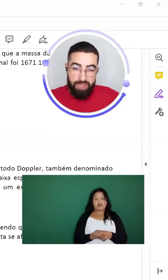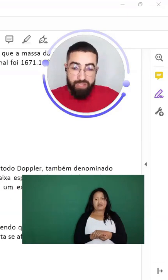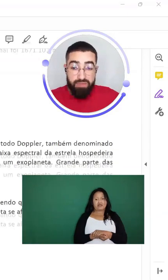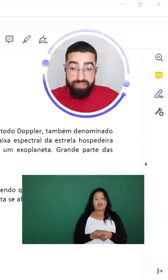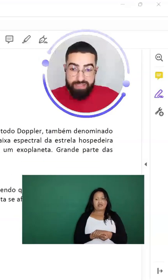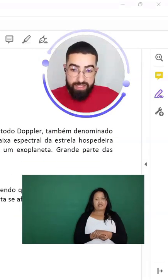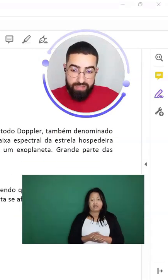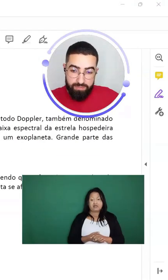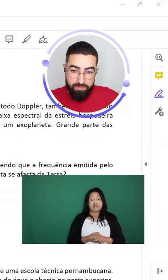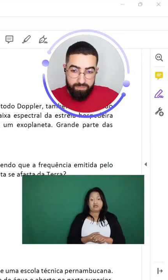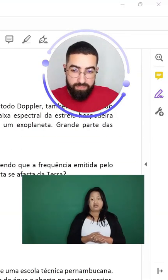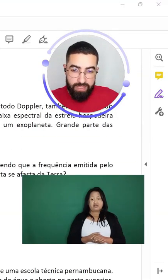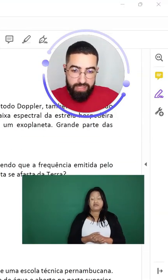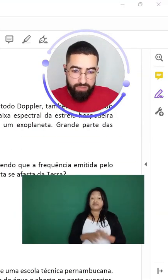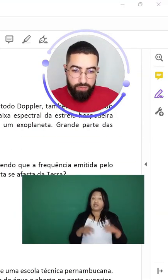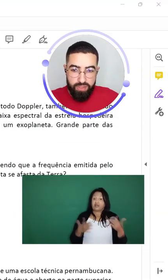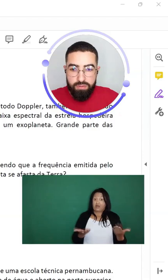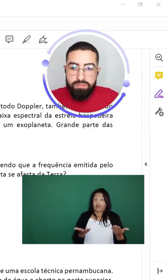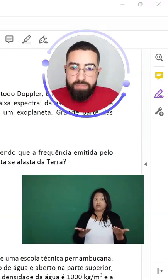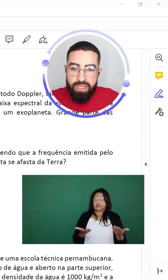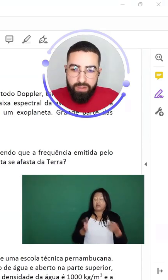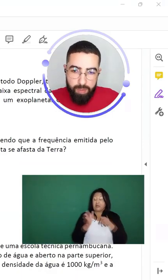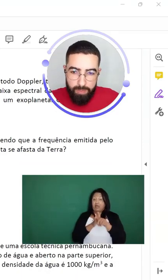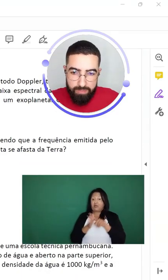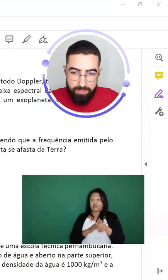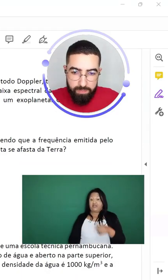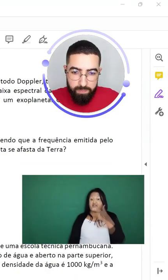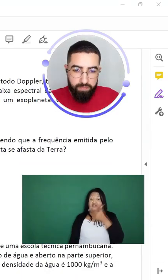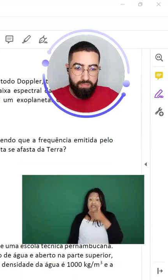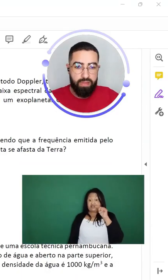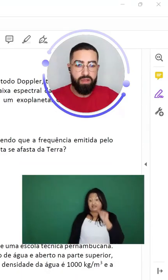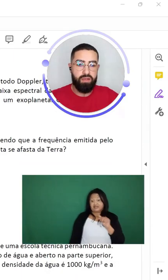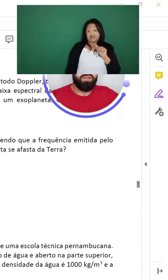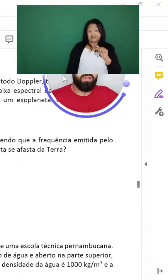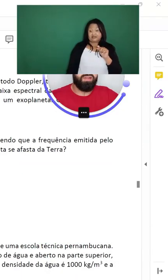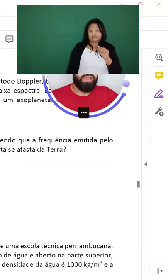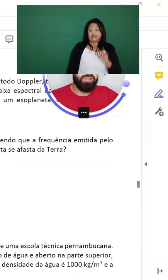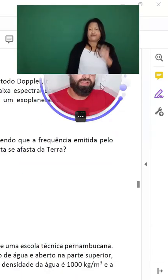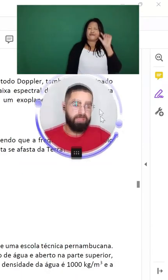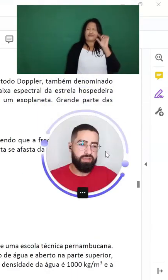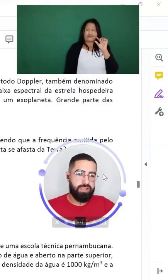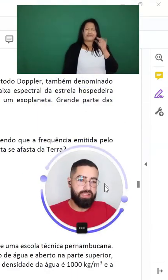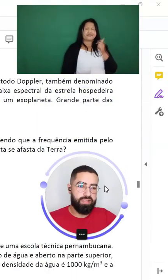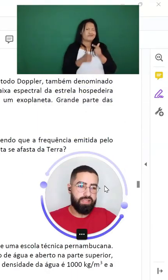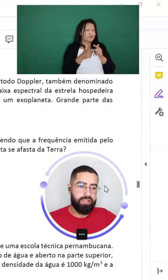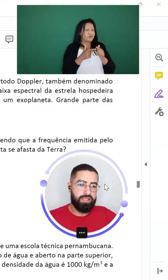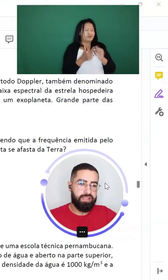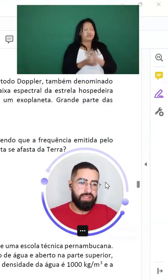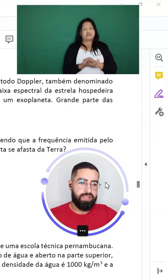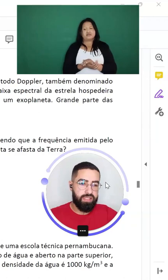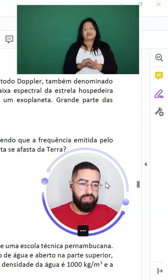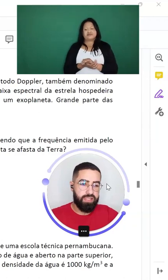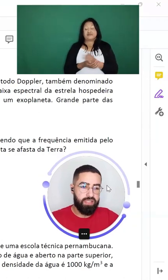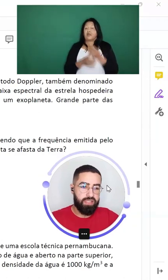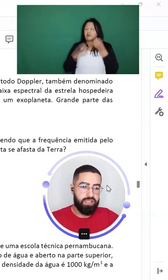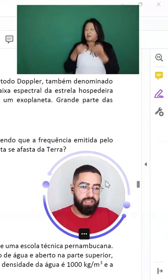indo agora para questão 27 essa foi um pequeno problema digo a vocês que vocês não teriam